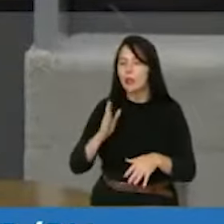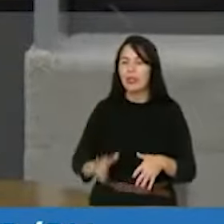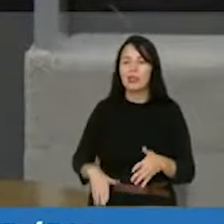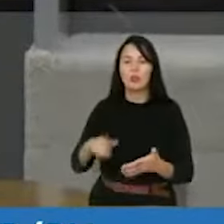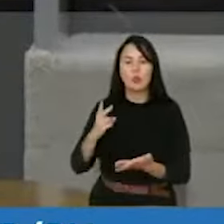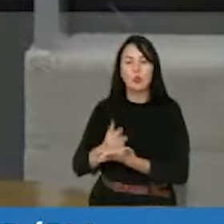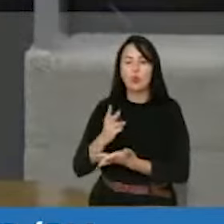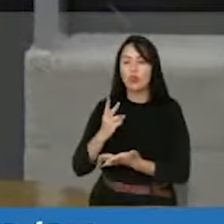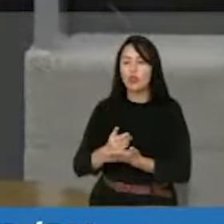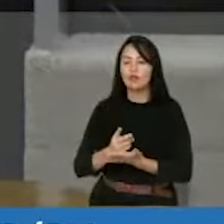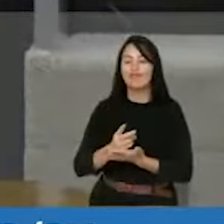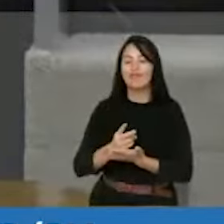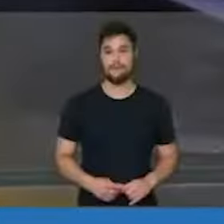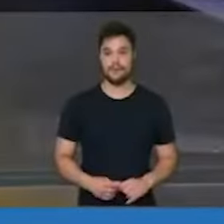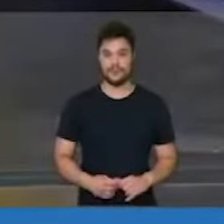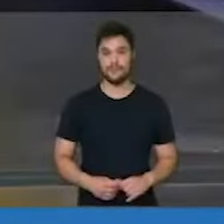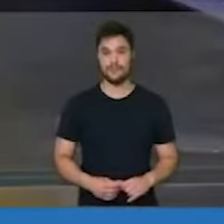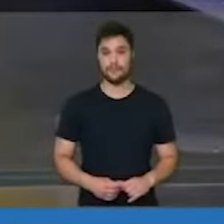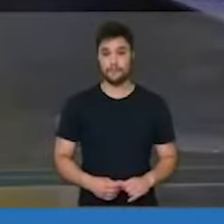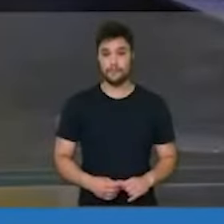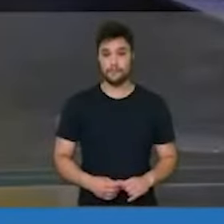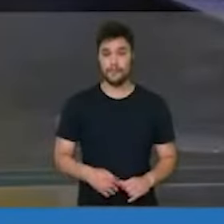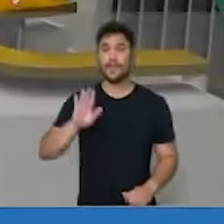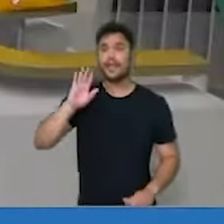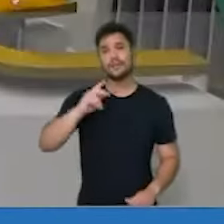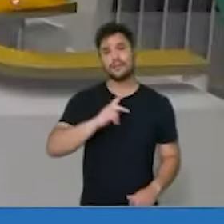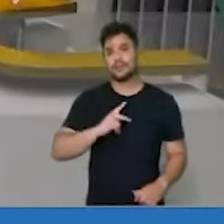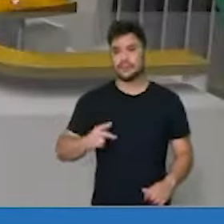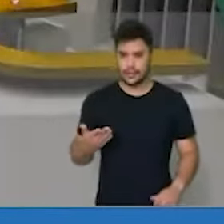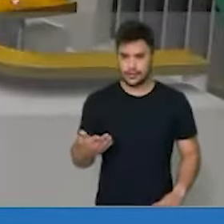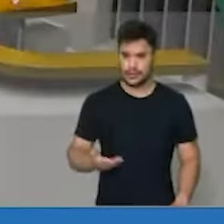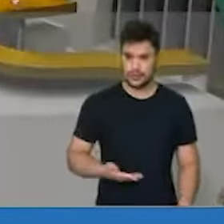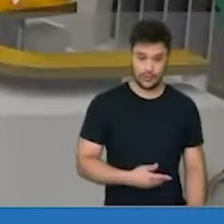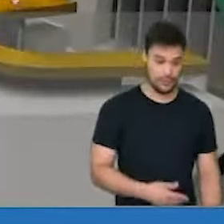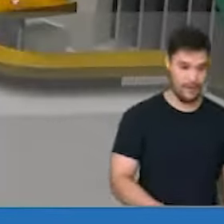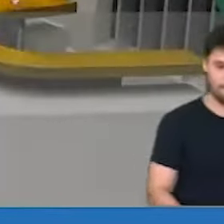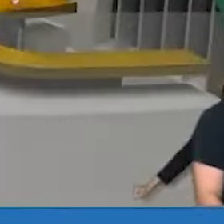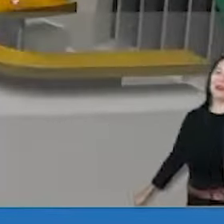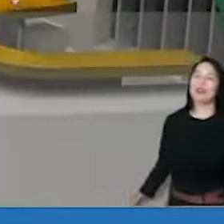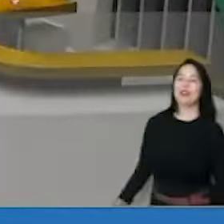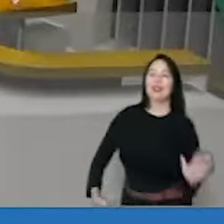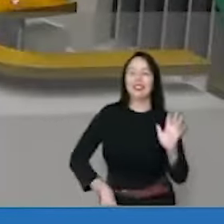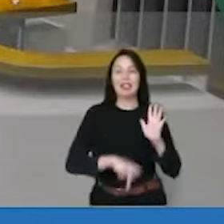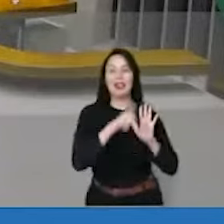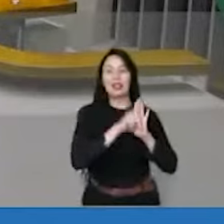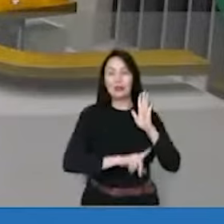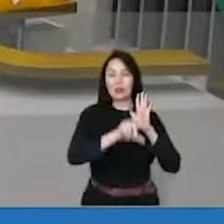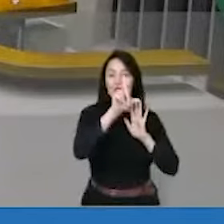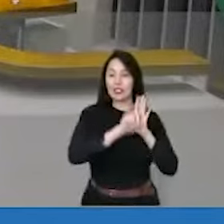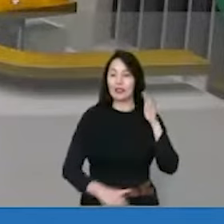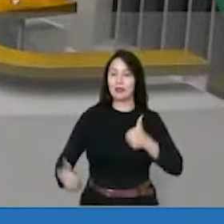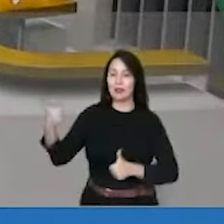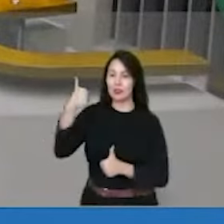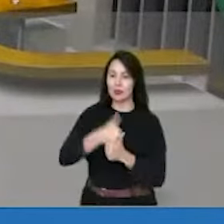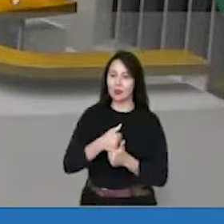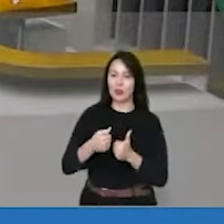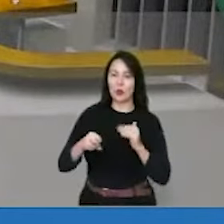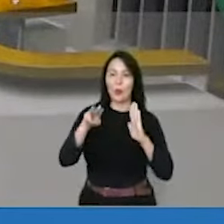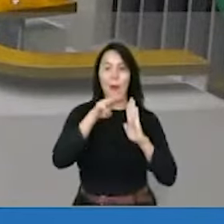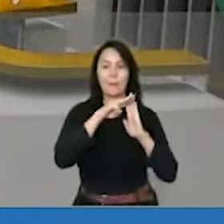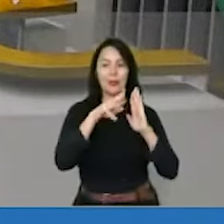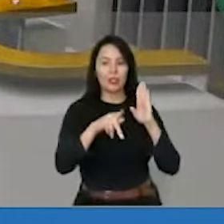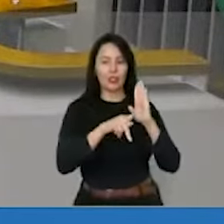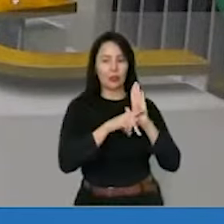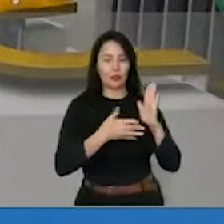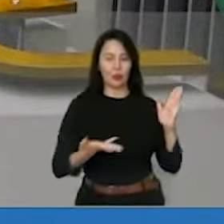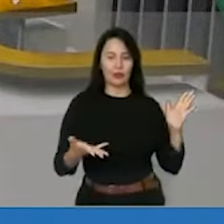produzindo inclusão social. Presidente, este projeto de lei, ele vem substituir uma medida provisória que está